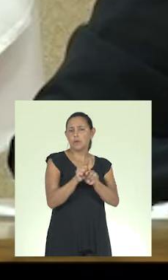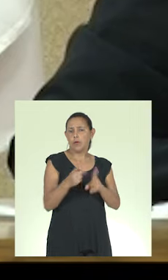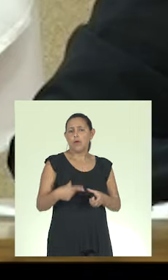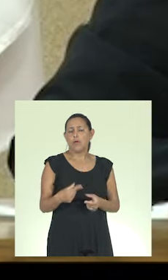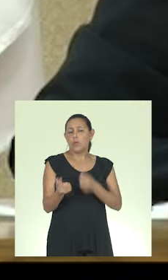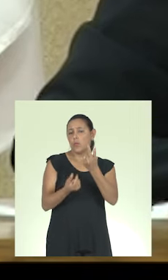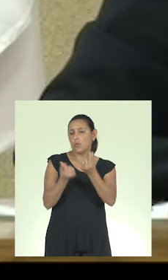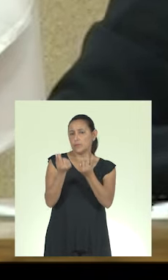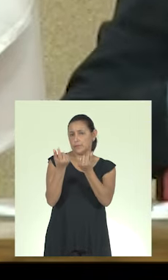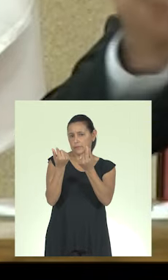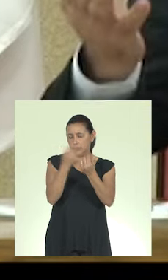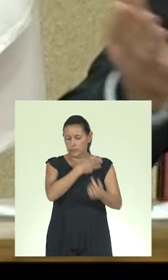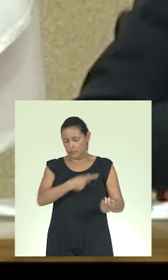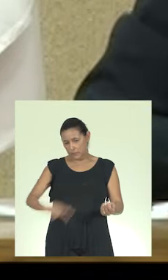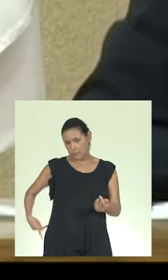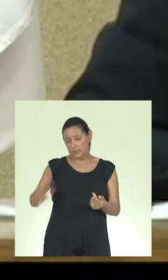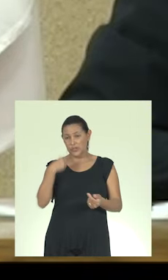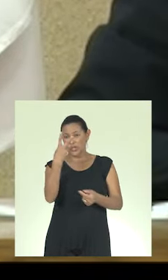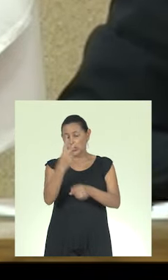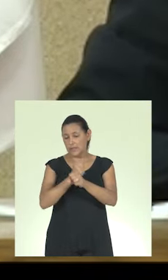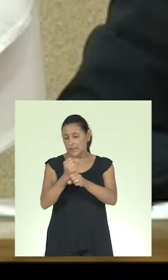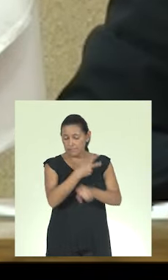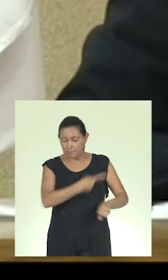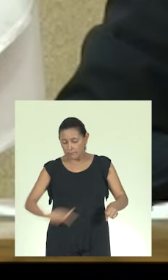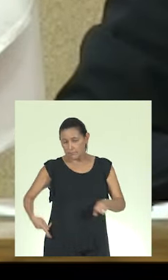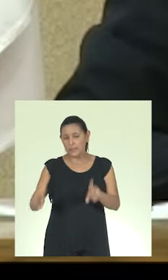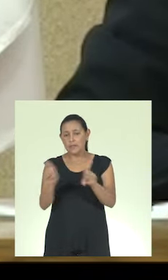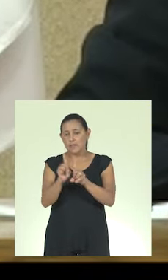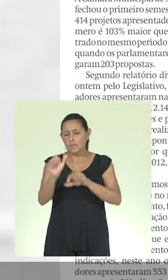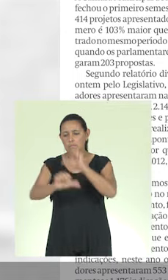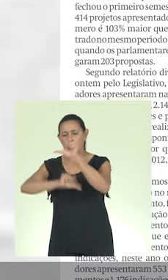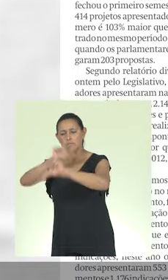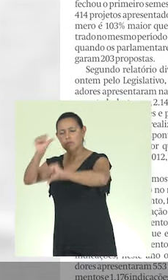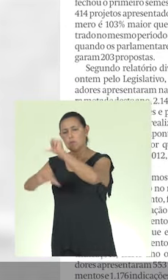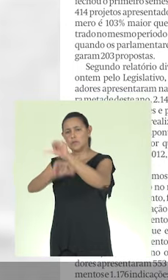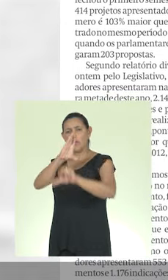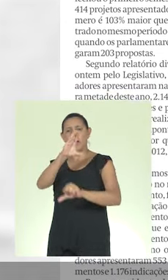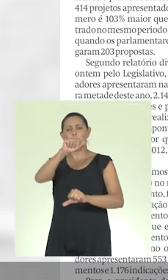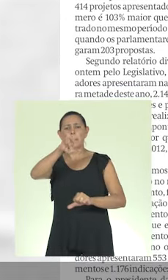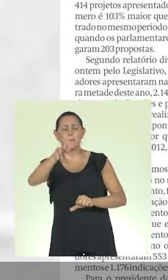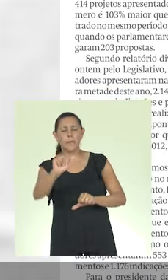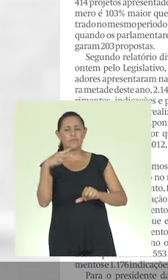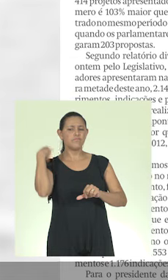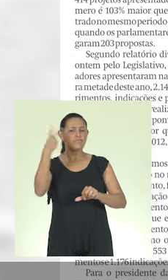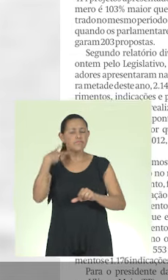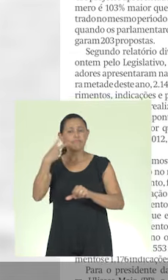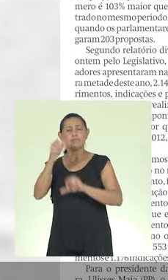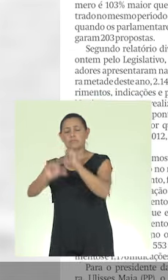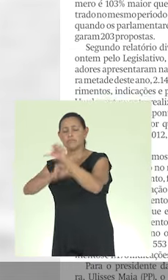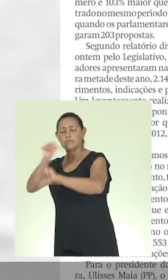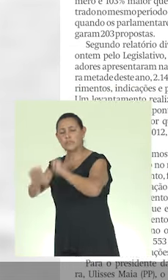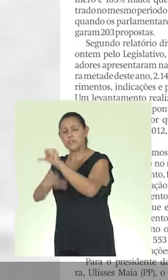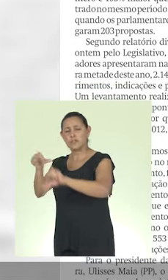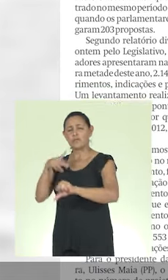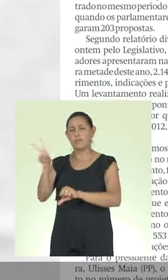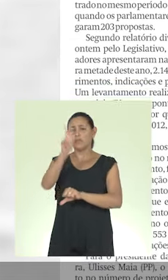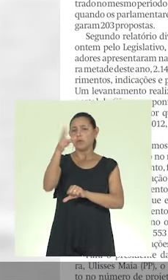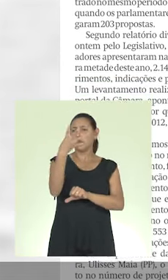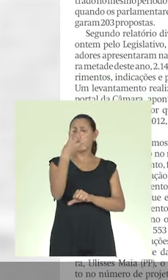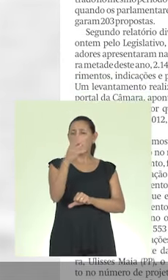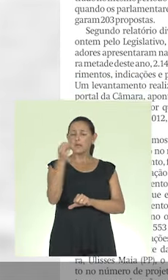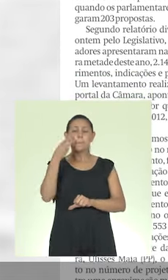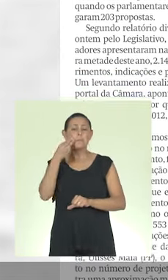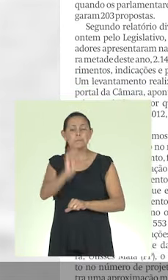como presidente, Ulisses Maia revolucionou a Câmara de Vereadores. Economizou 4,5 milhões de reais, usou o